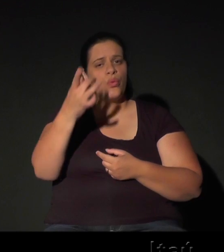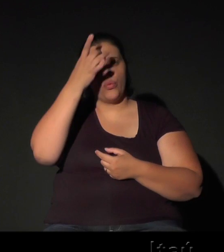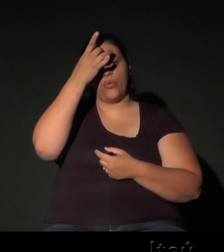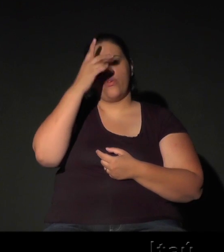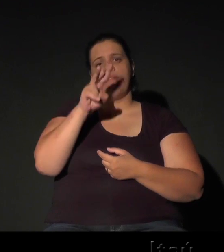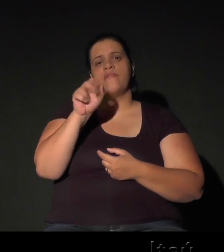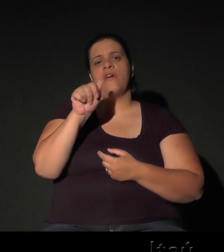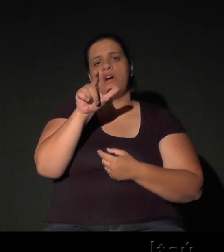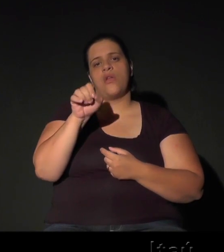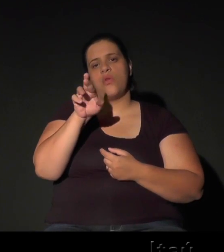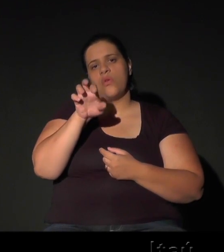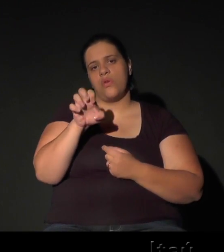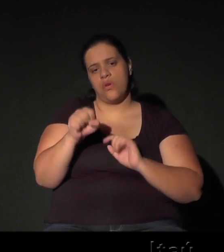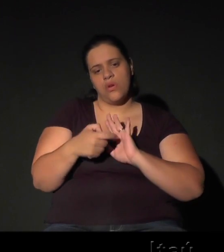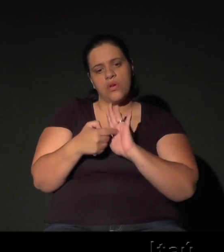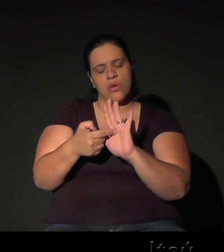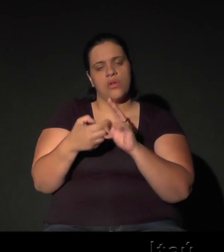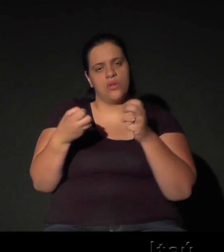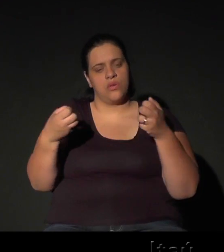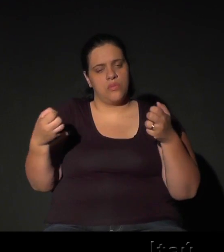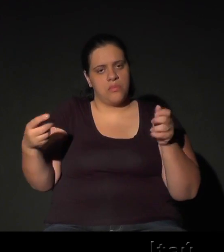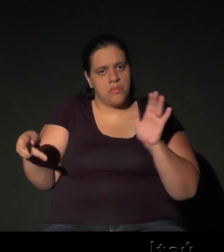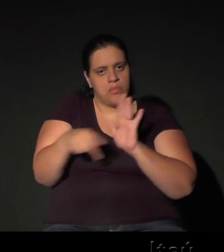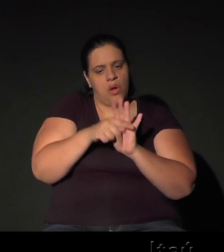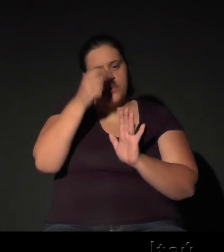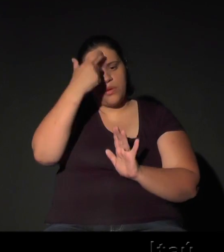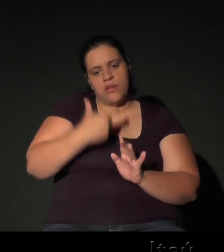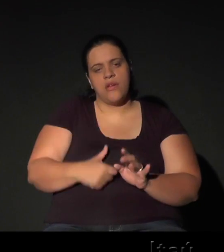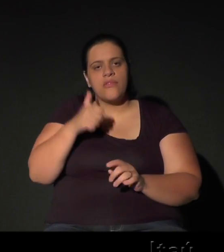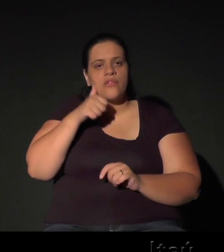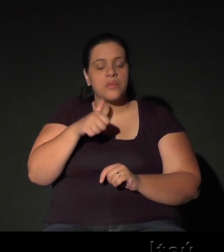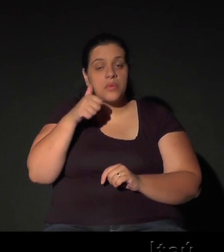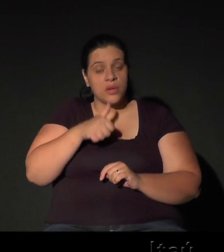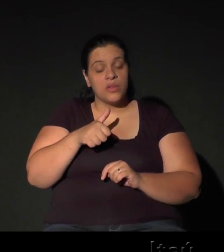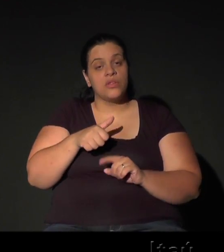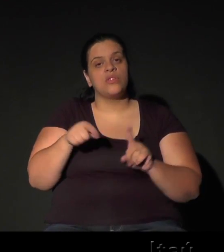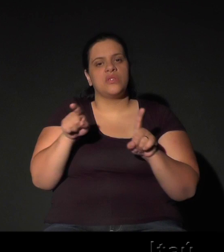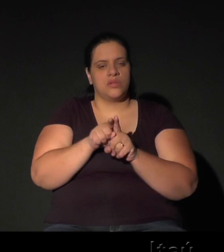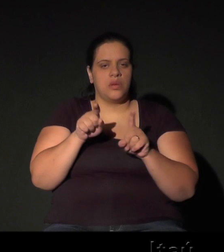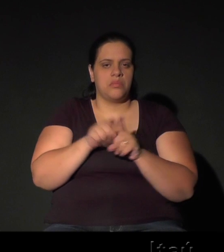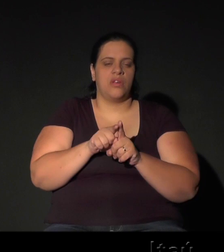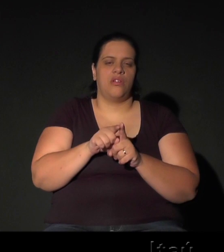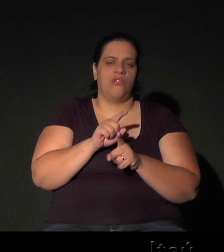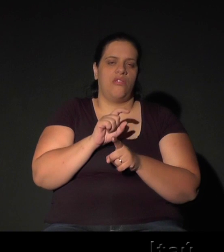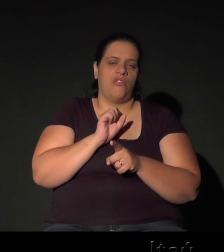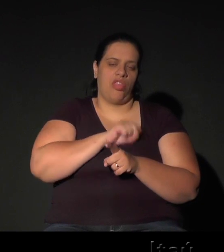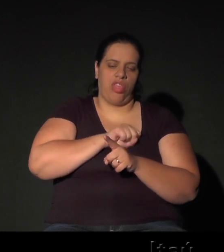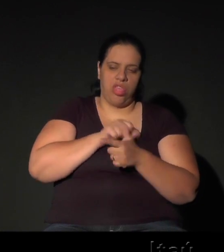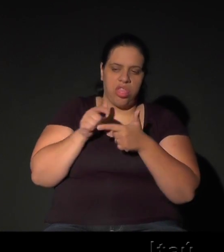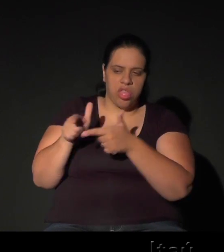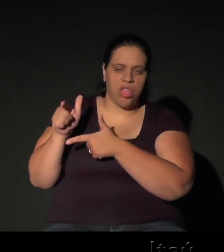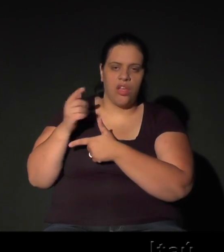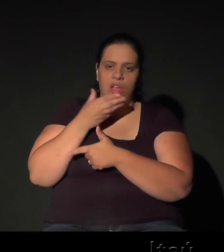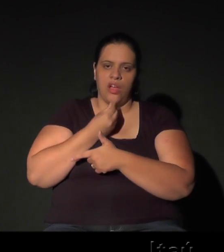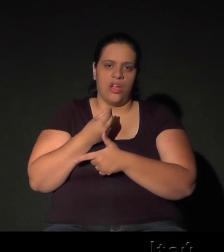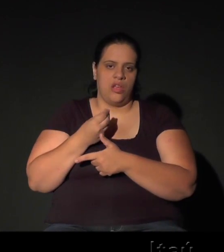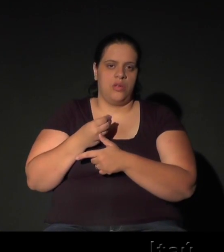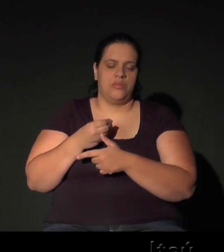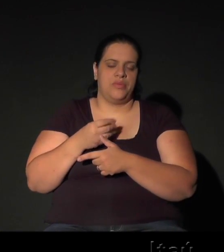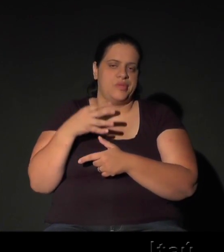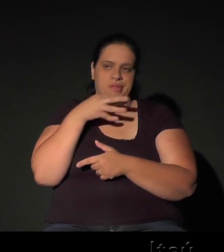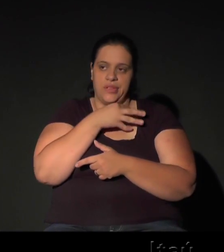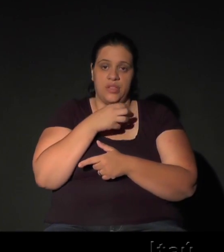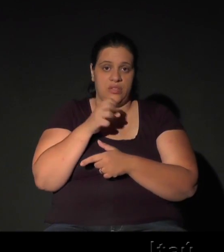tá falando em relação a esse feminino e aí eu acho que a questão da cultura do ódio né claro né Eu acho que quando as meninas colocam